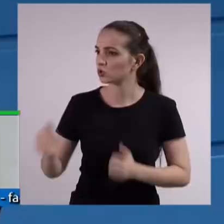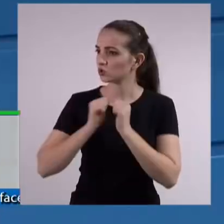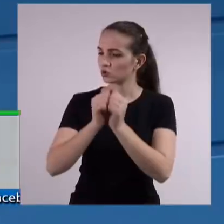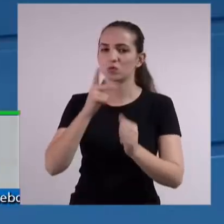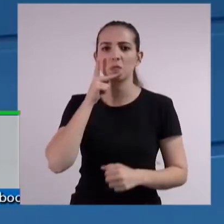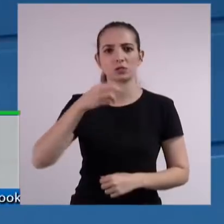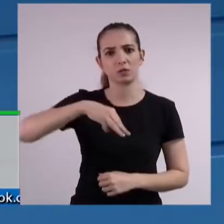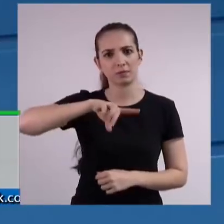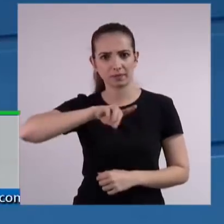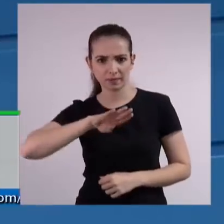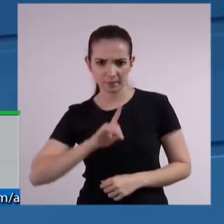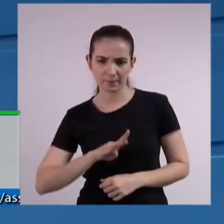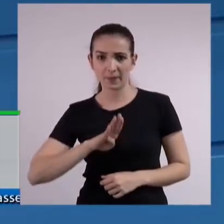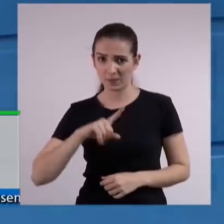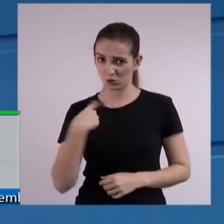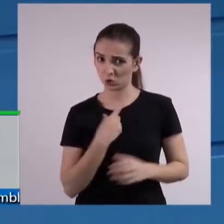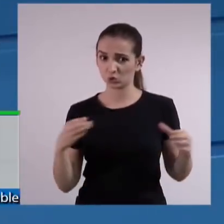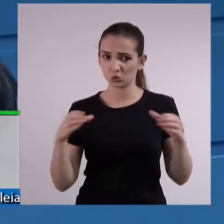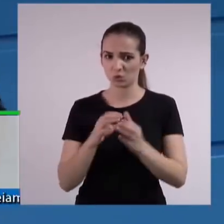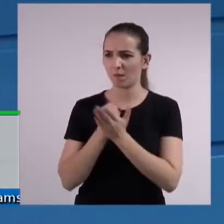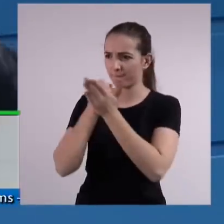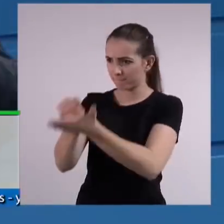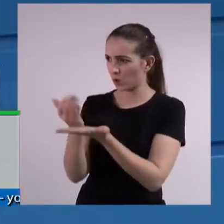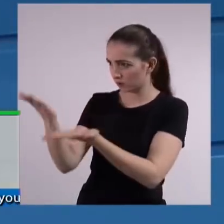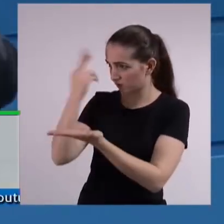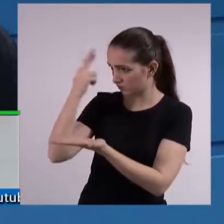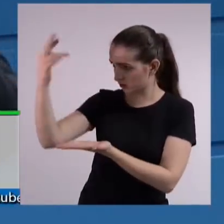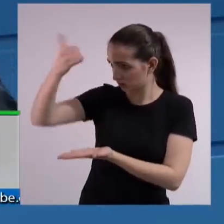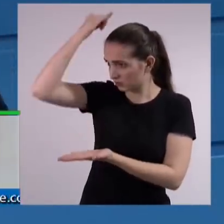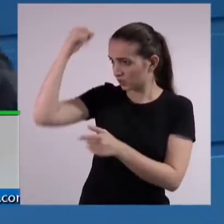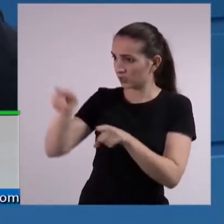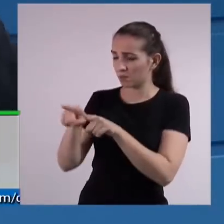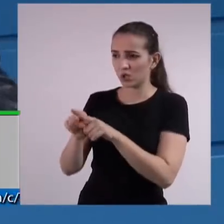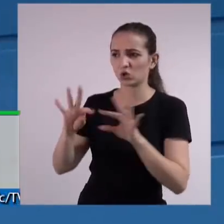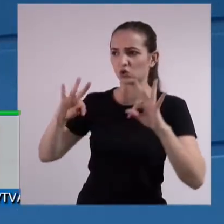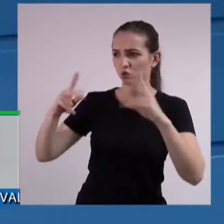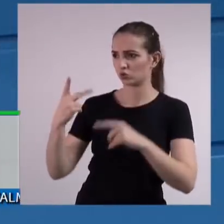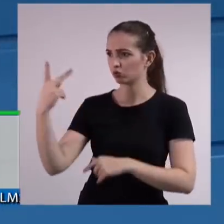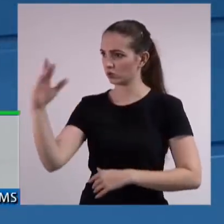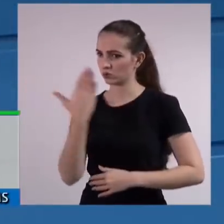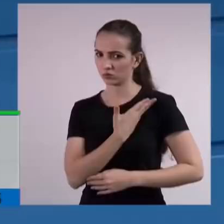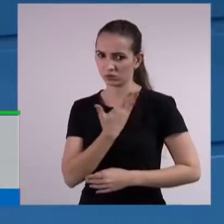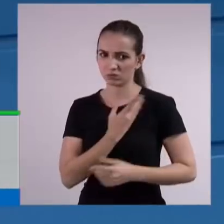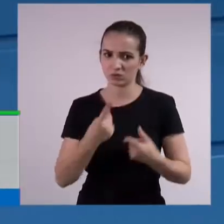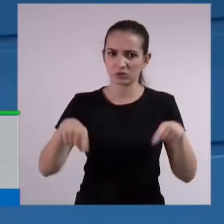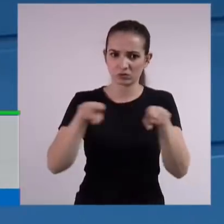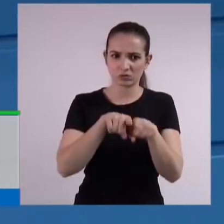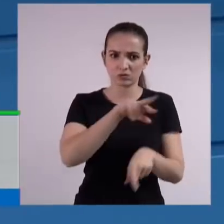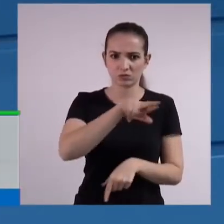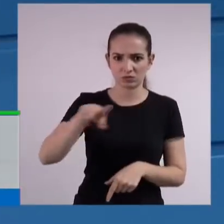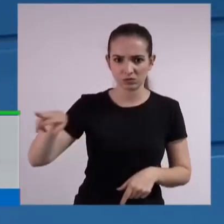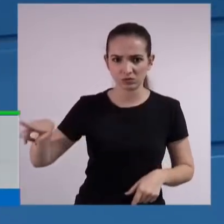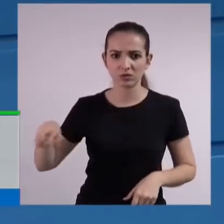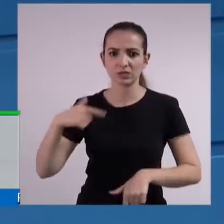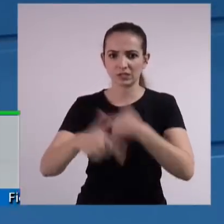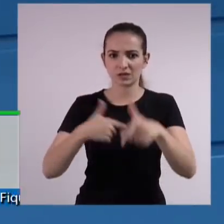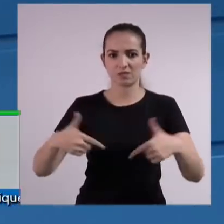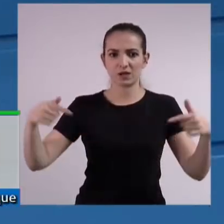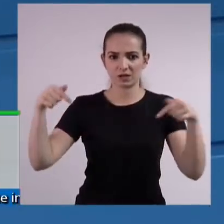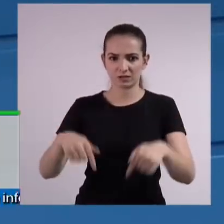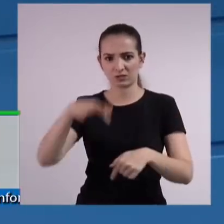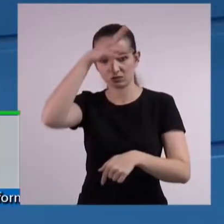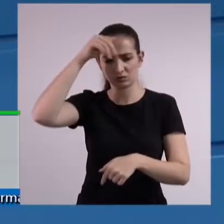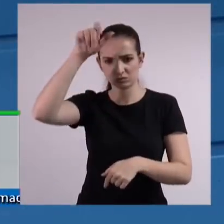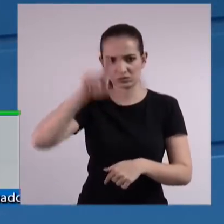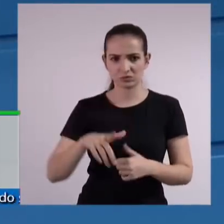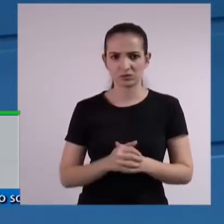nossa bancada, o apoio a Vossa Excelência e a todos os seus companheiros e irmãos que trabalham o seu mandato aqui no Mato